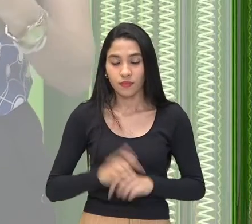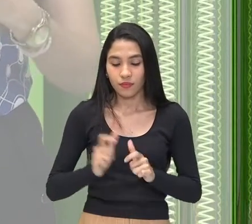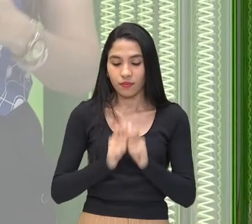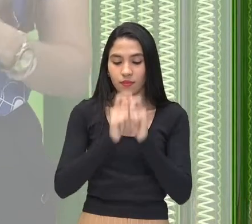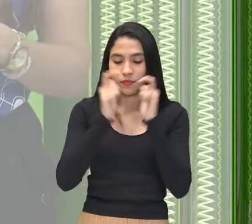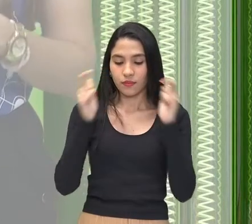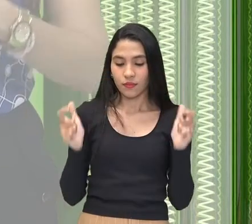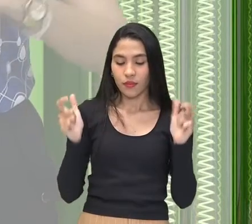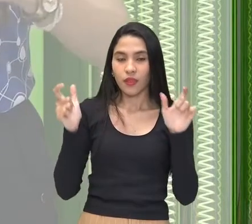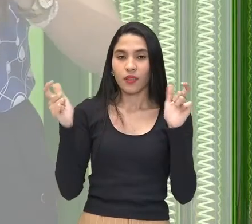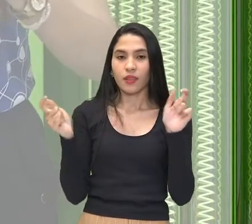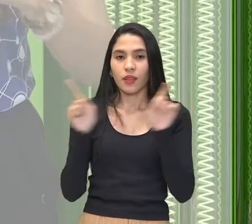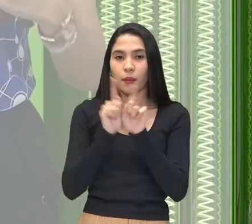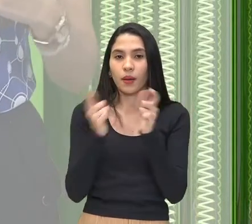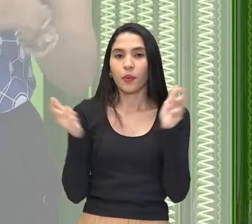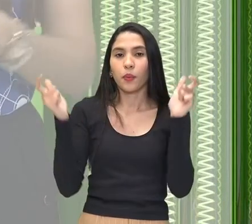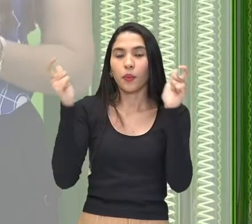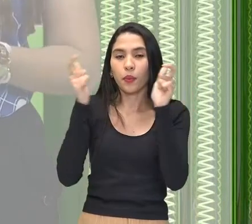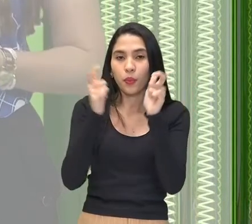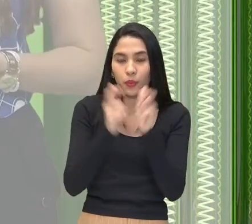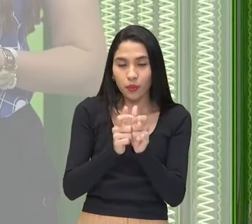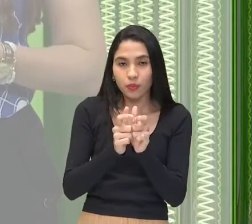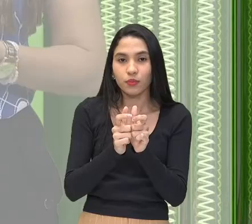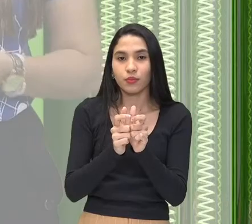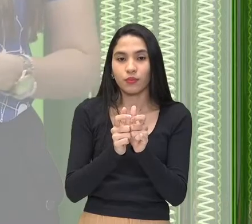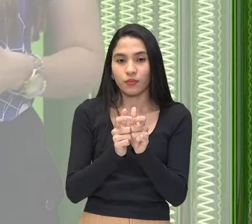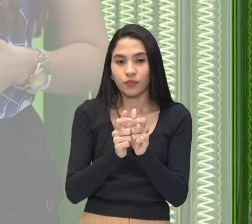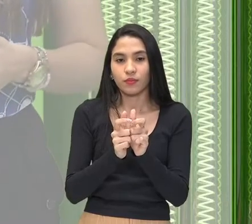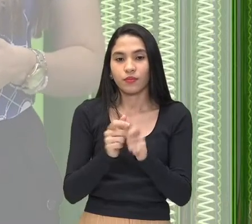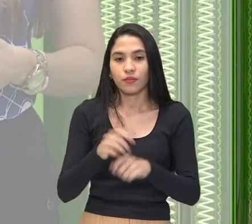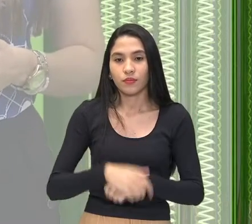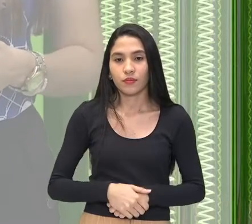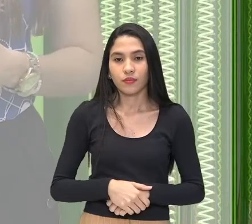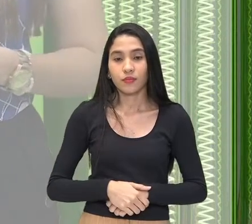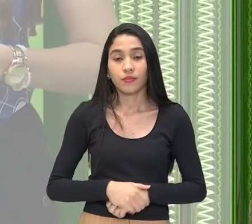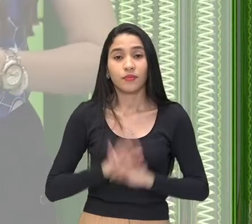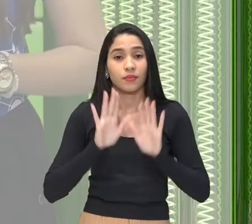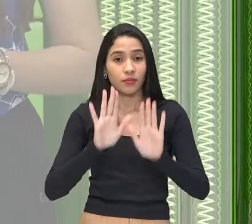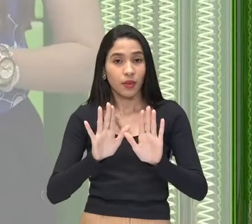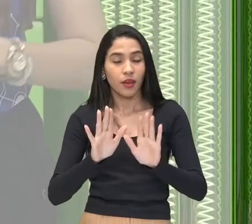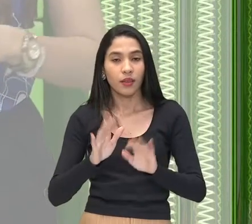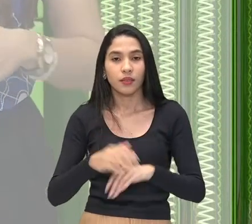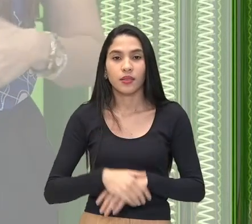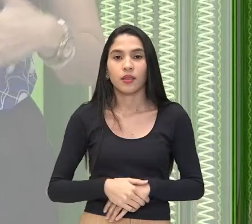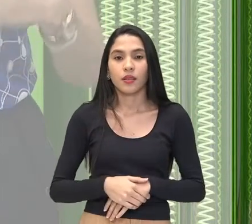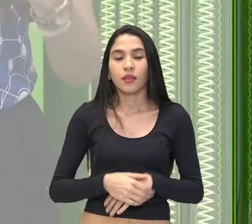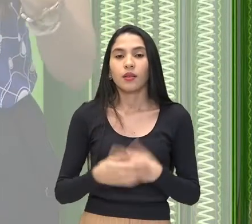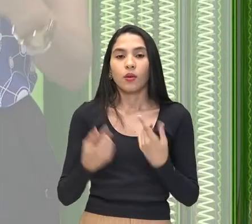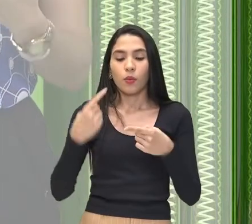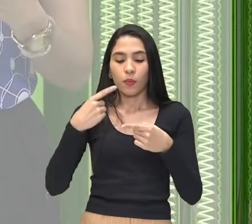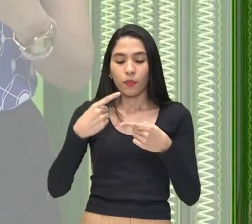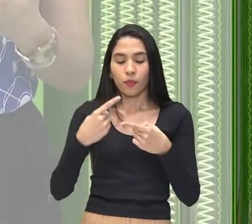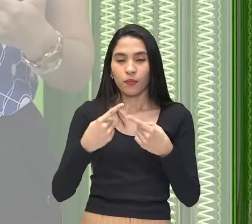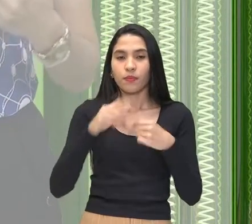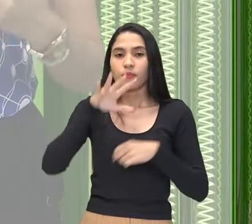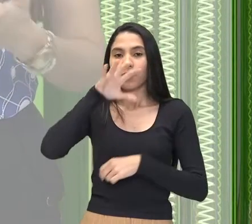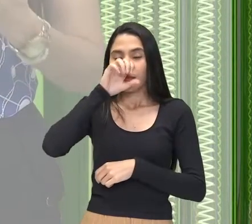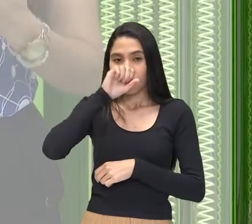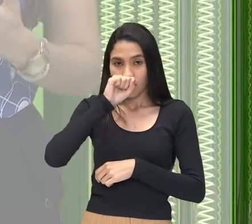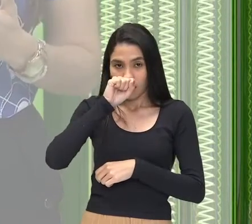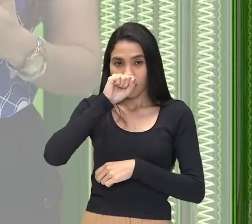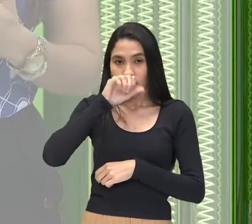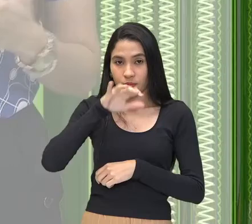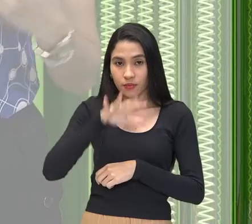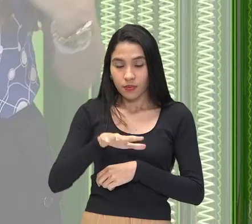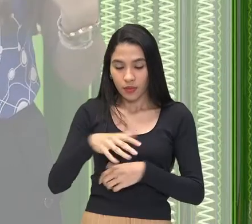aumentando e relaxando esse volume aí da caixa torácica. Mas, num movimento de expiração, quando